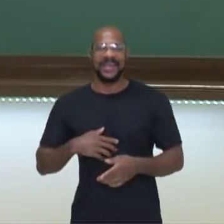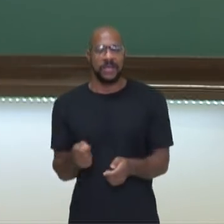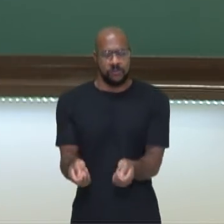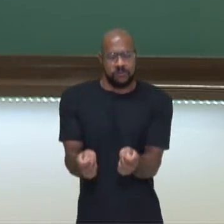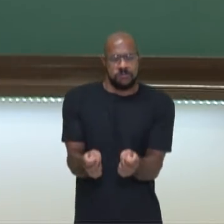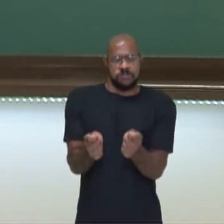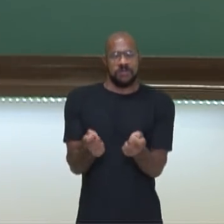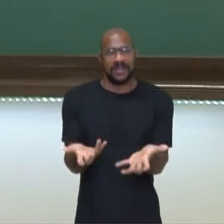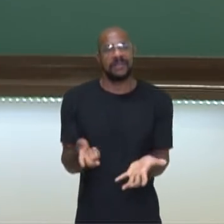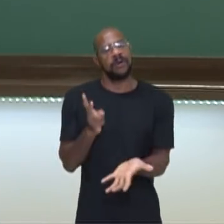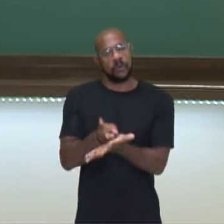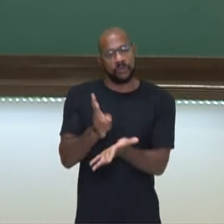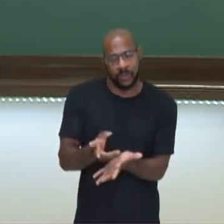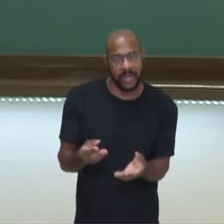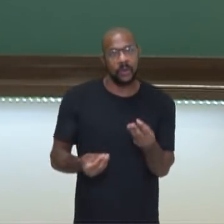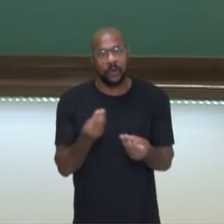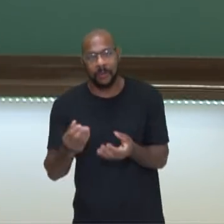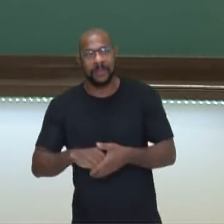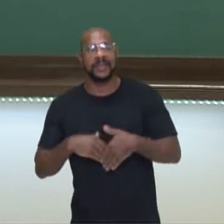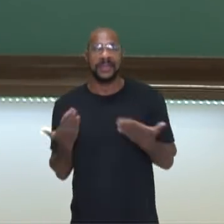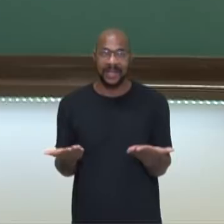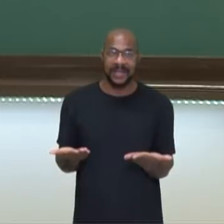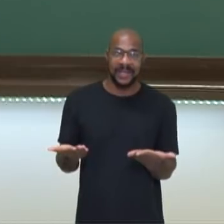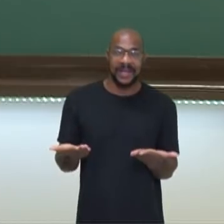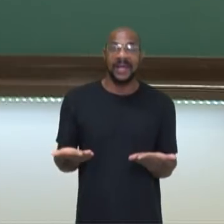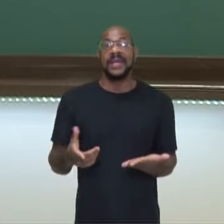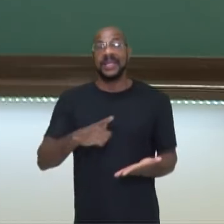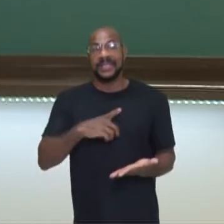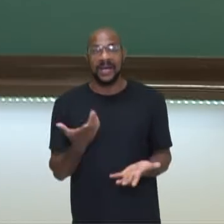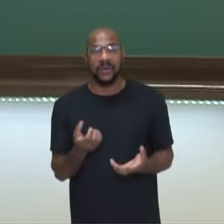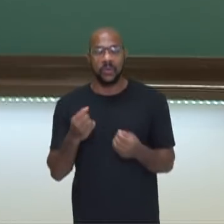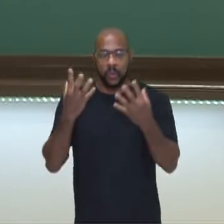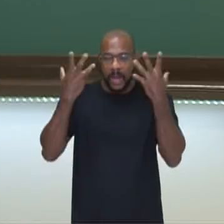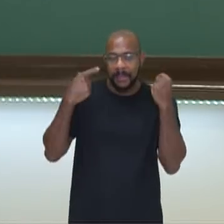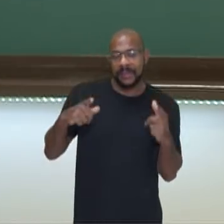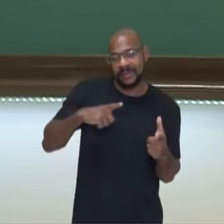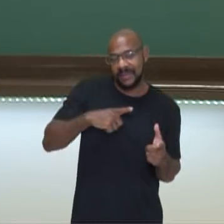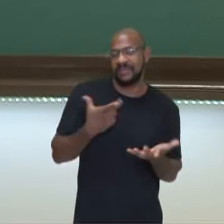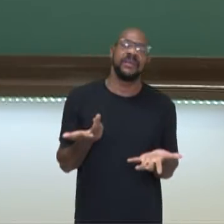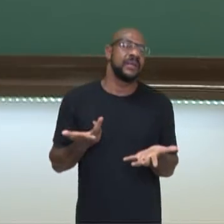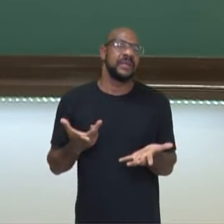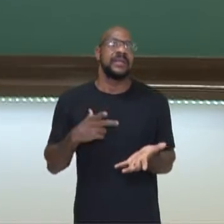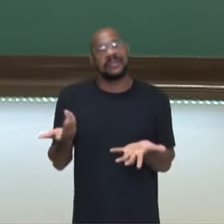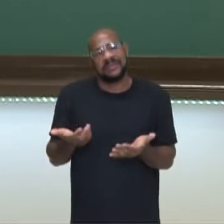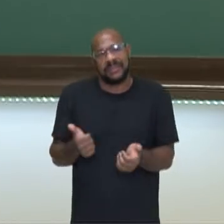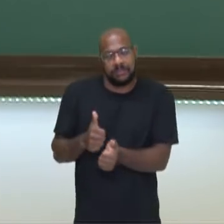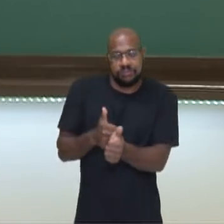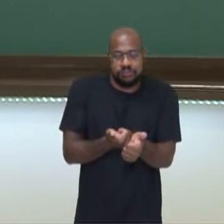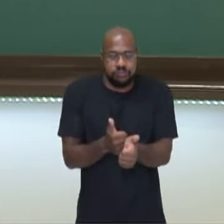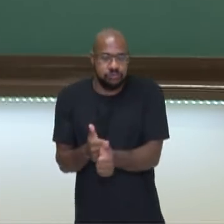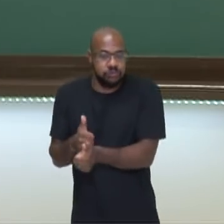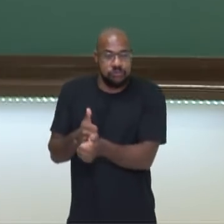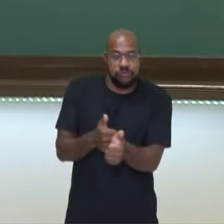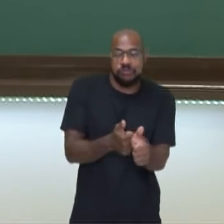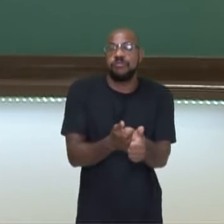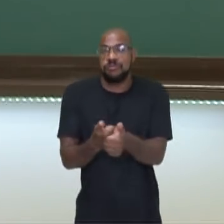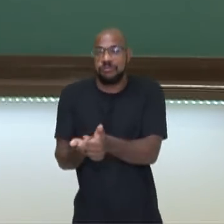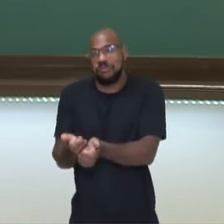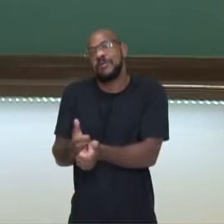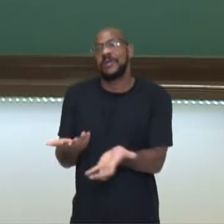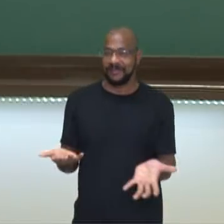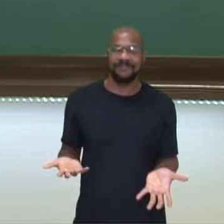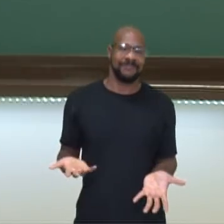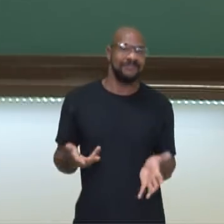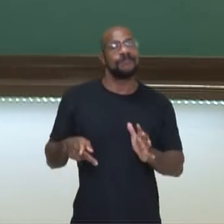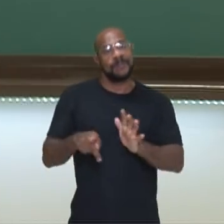deve continuar. Então o animal deixa de ter a sua própria vontade e passa a executar a vontade de quem o